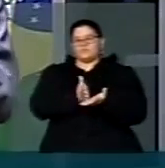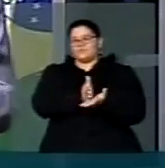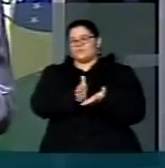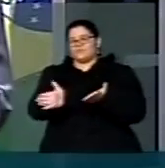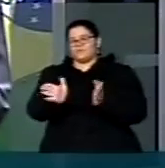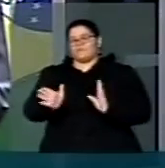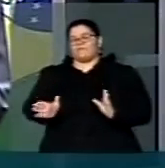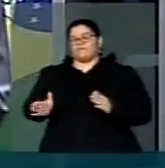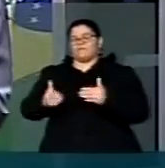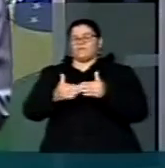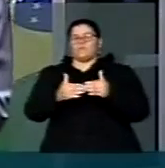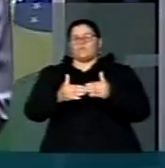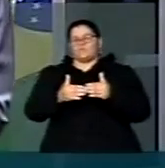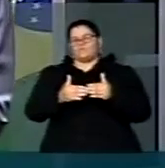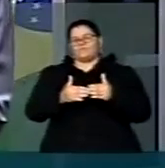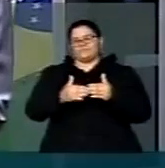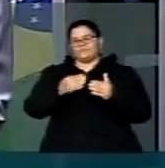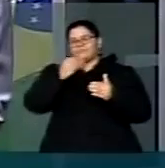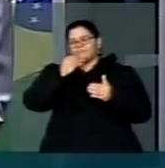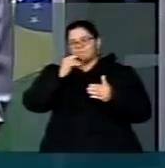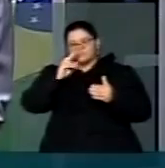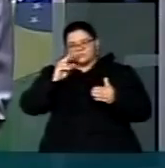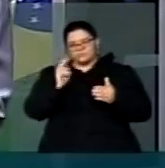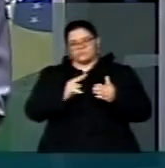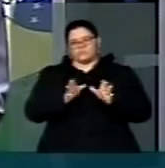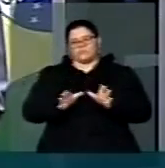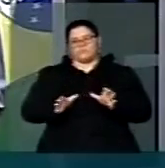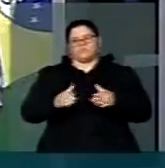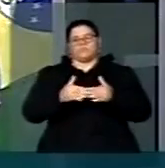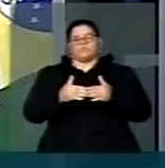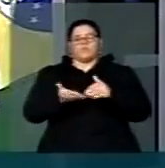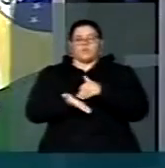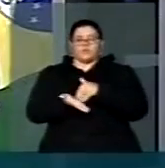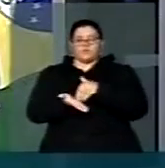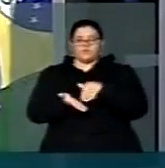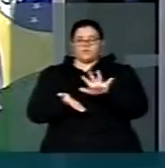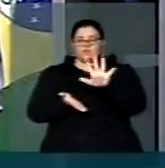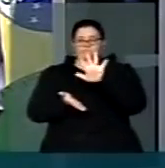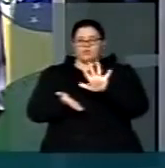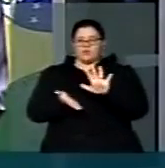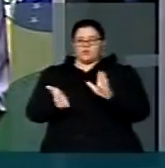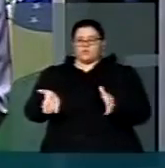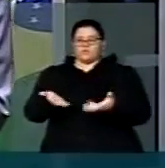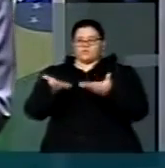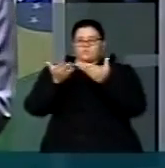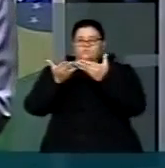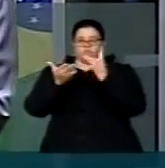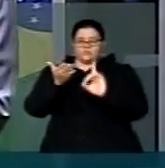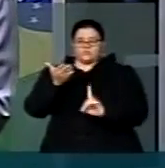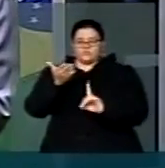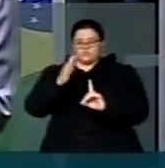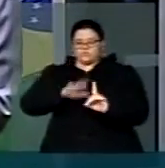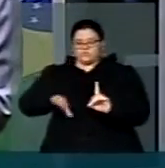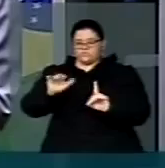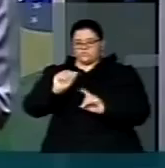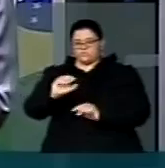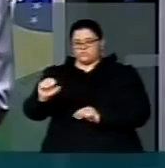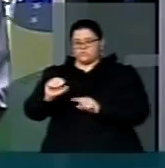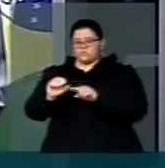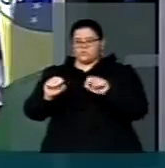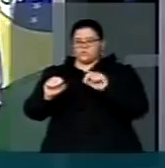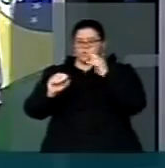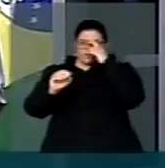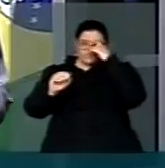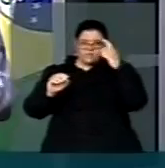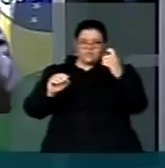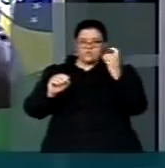causas do problema. Segundo pesquisas realizadas pela Secretaria Nacional de Promoção dos Direitos da Criança e do Adolescente, a violência